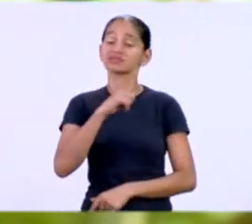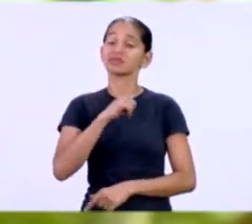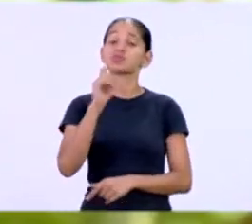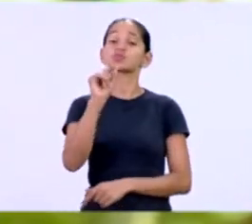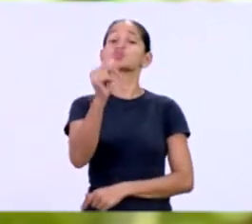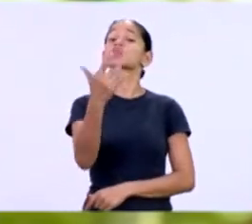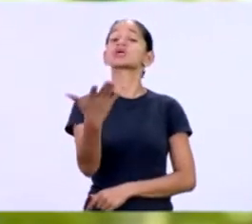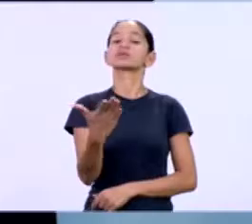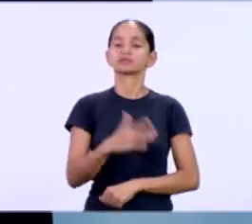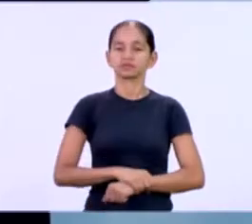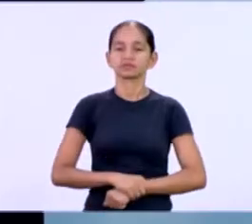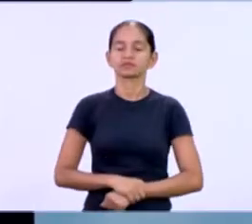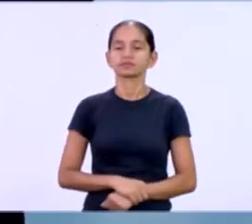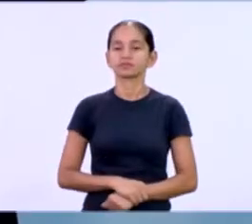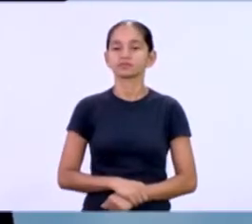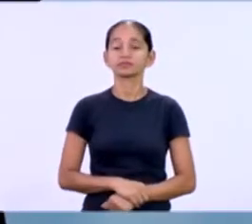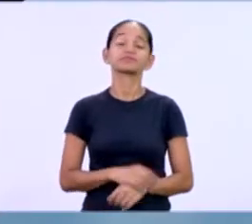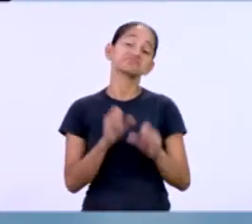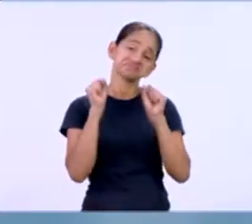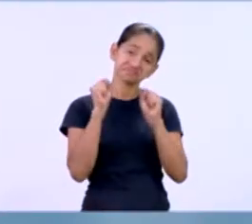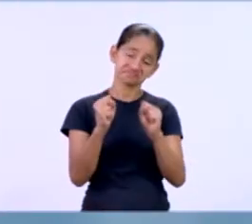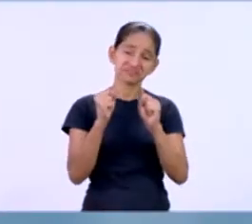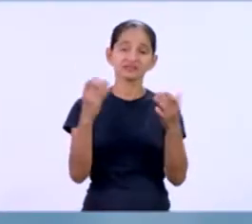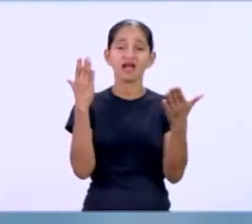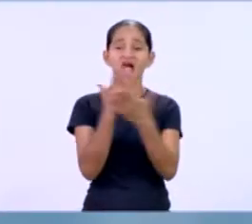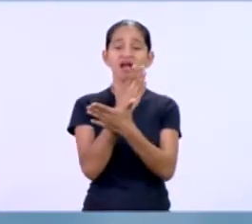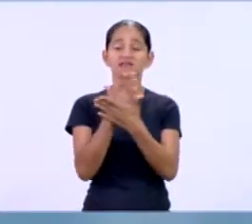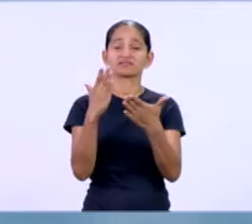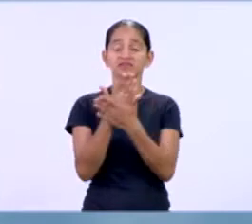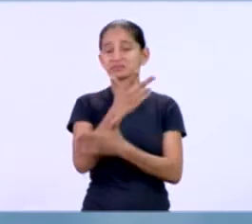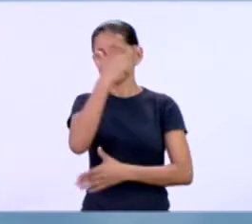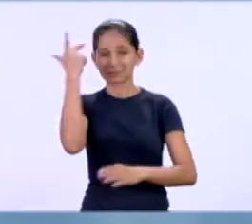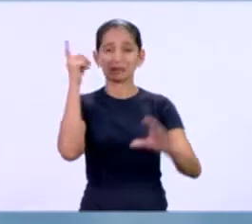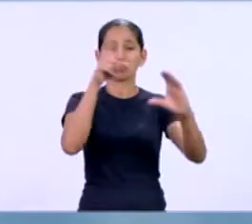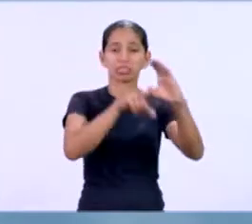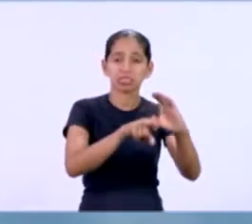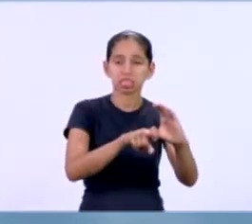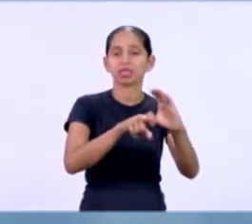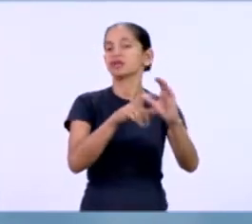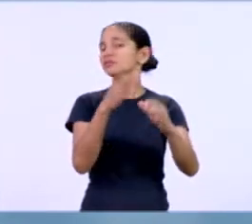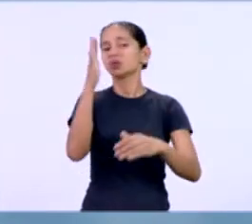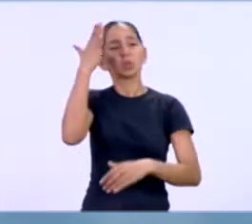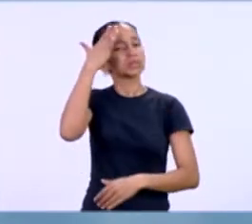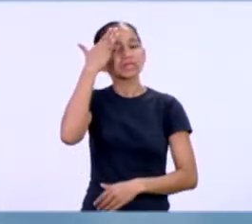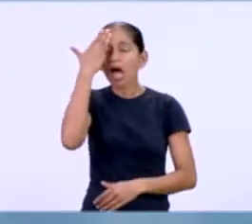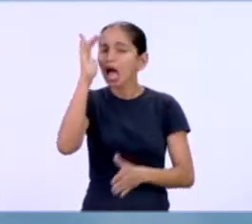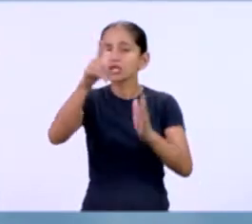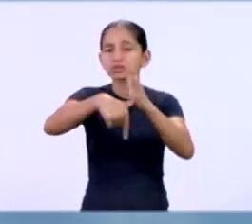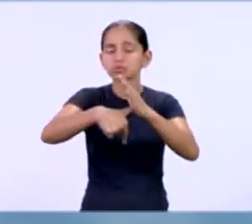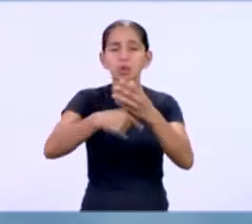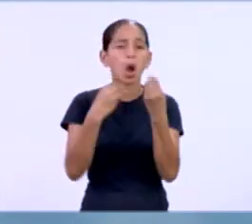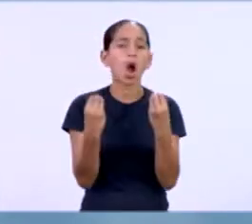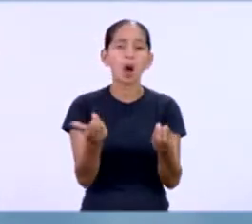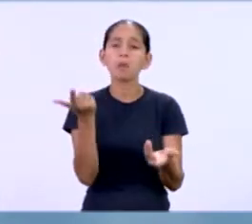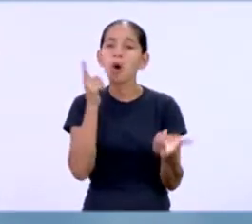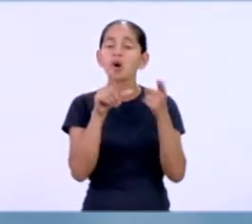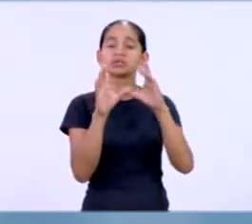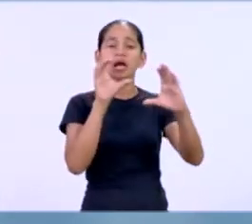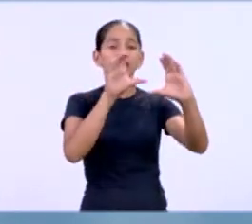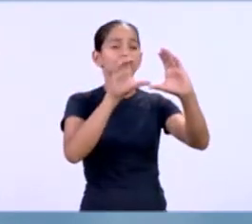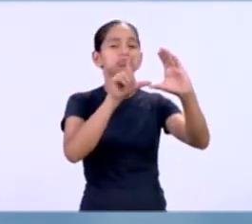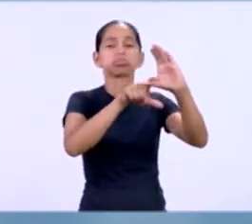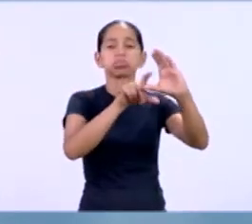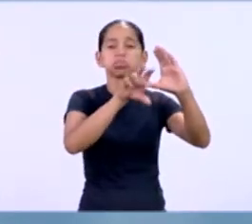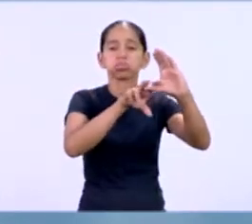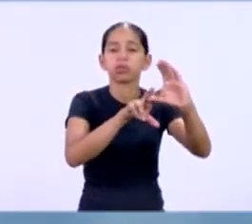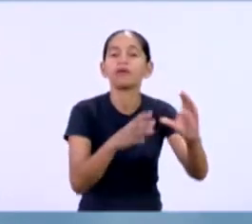lucro. Pode ser que as pessoas endividadas não entendam como acumularam tantas contas. Nesse caso,